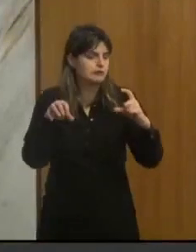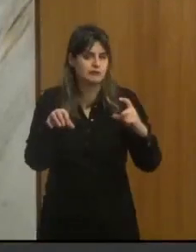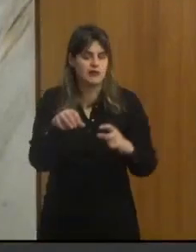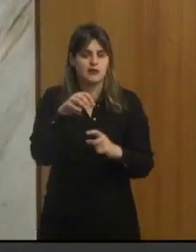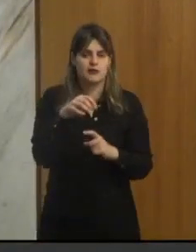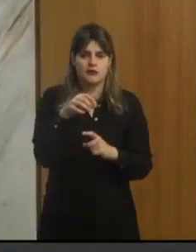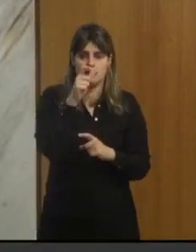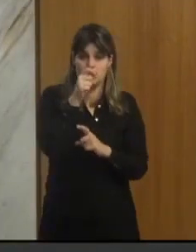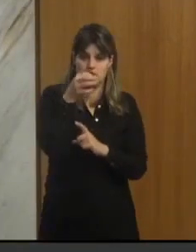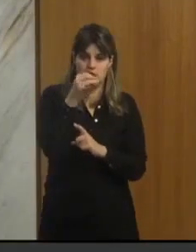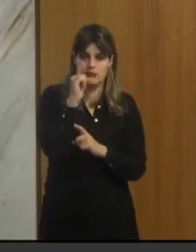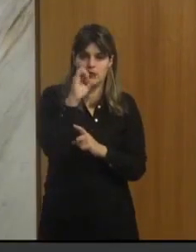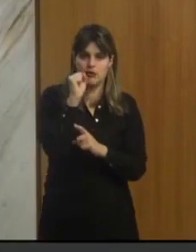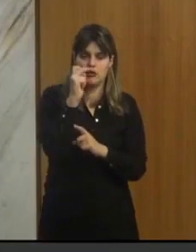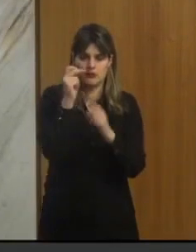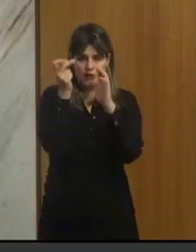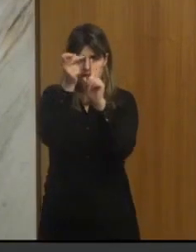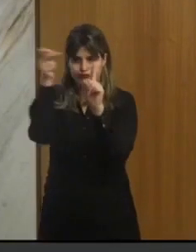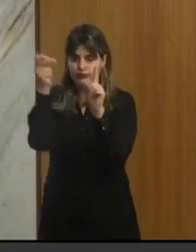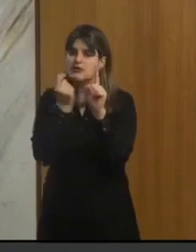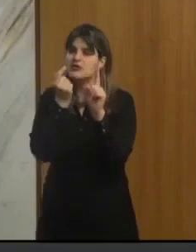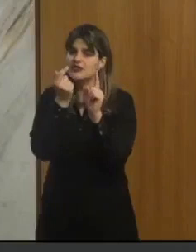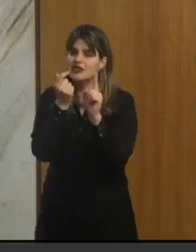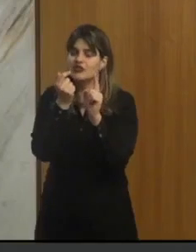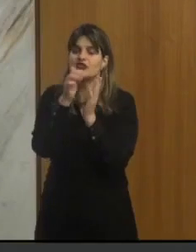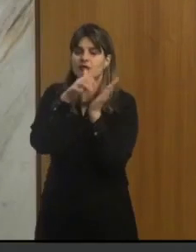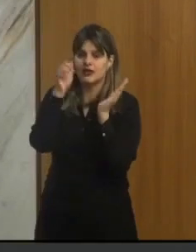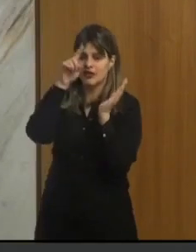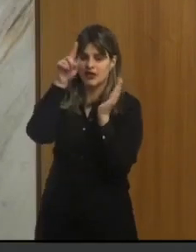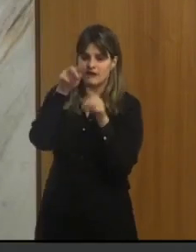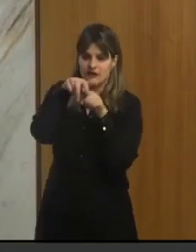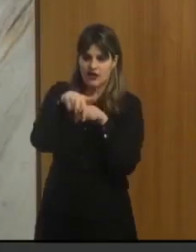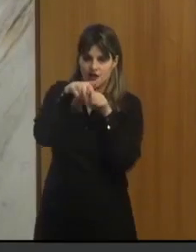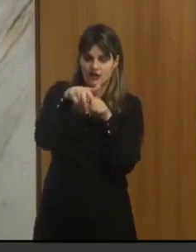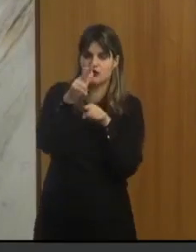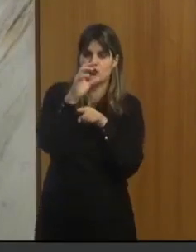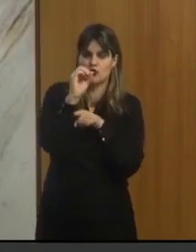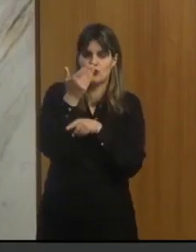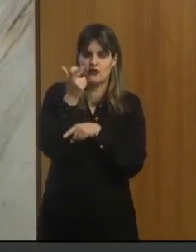epígrafe que referencia um testamento do cavaleiro Rodrigo de Paraba, que